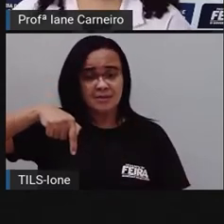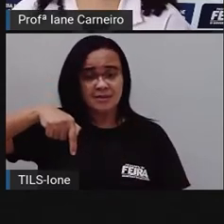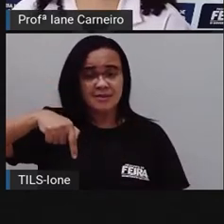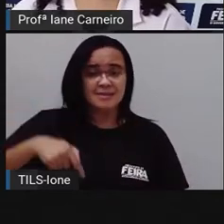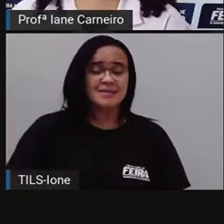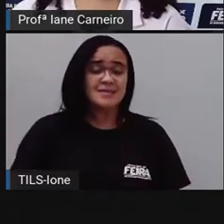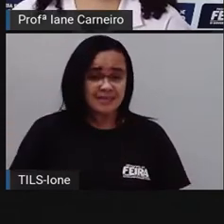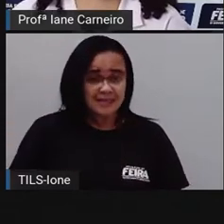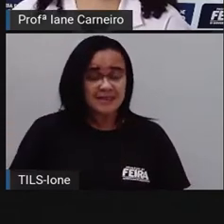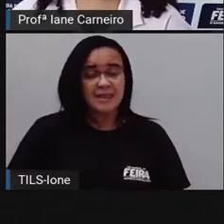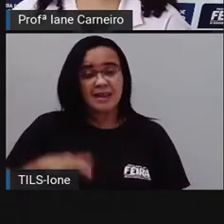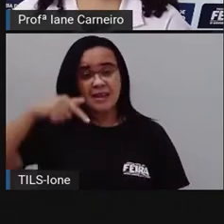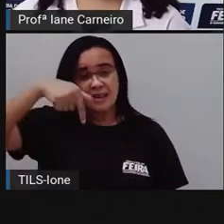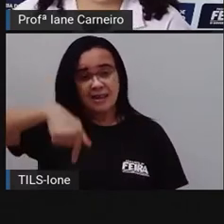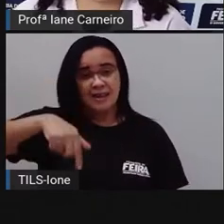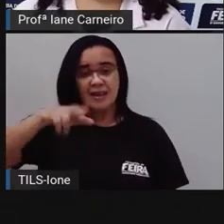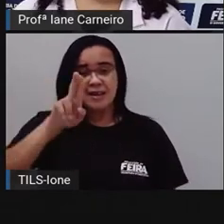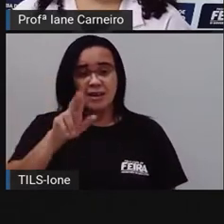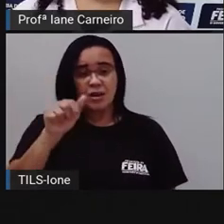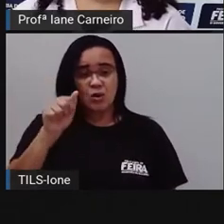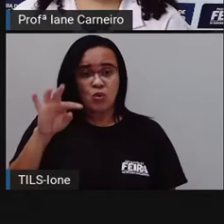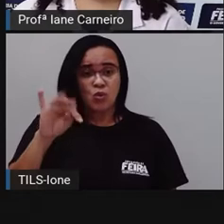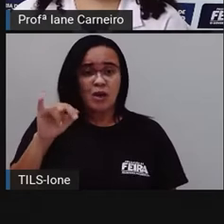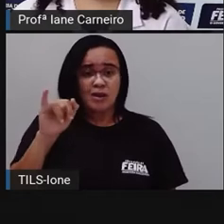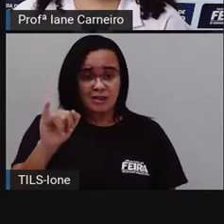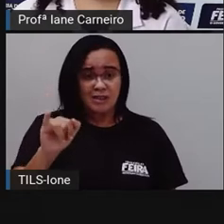Quati se queixando do queixada.